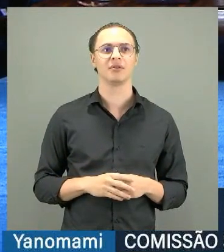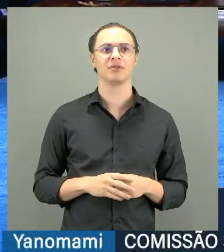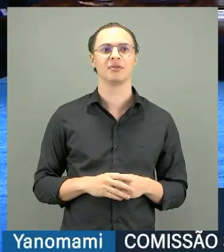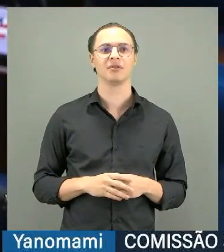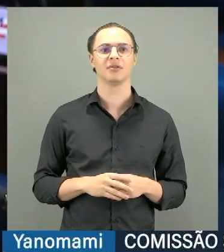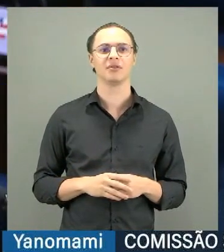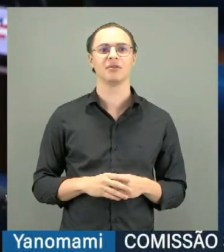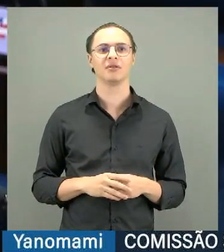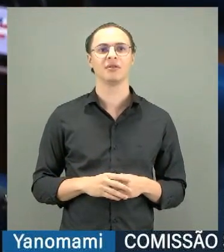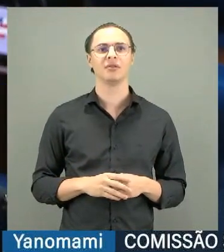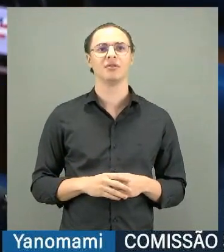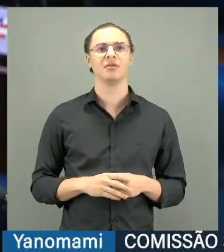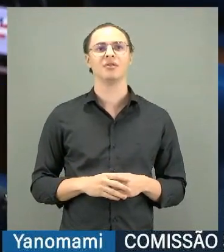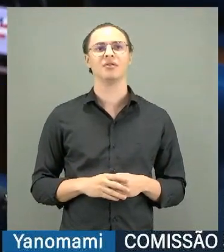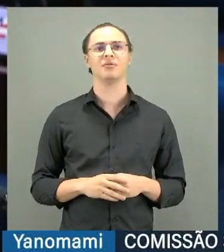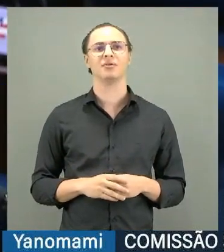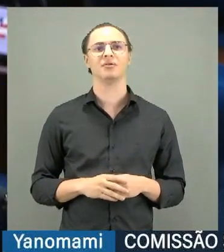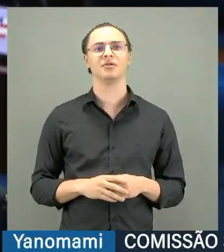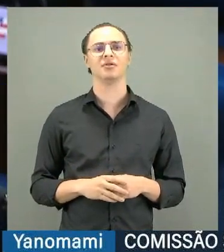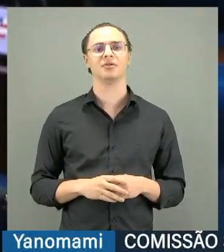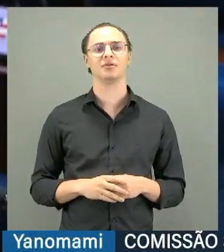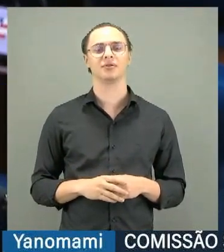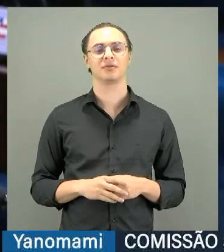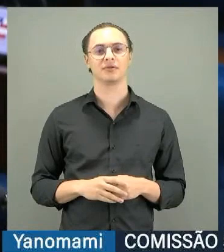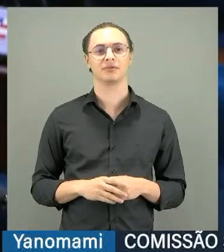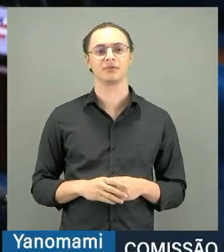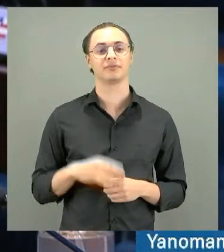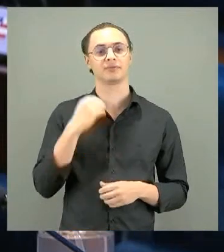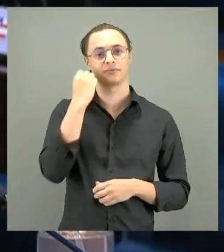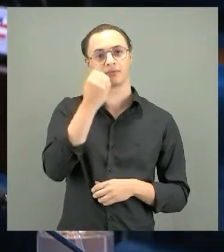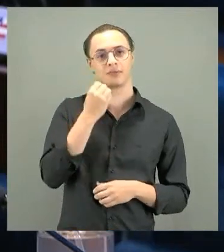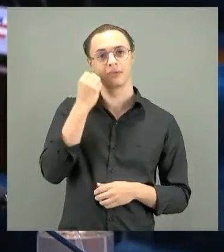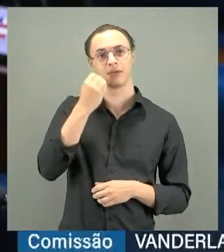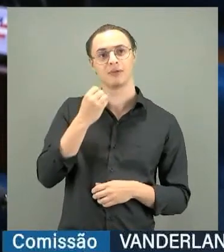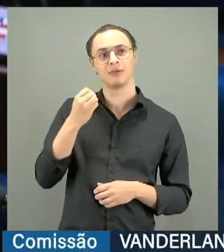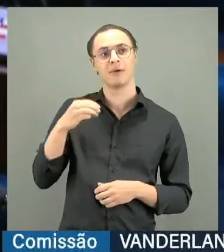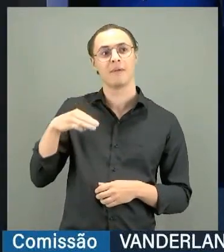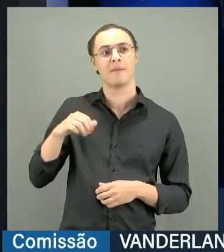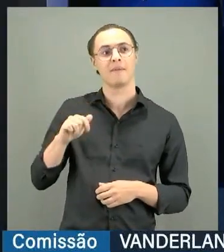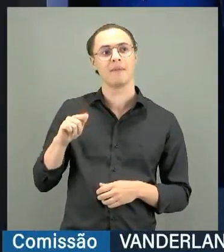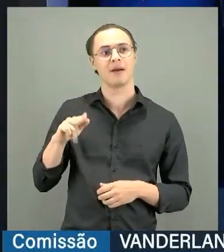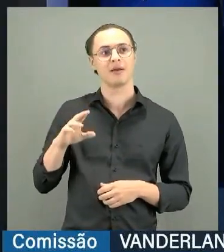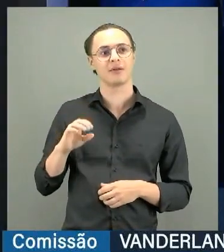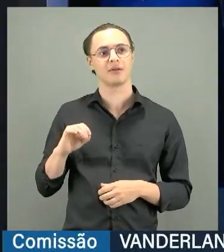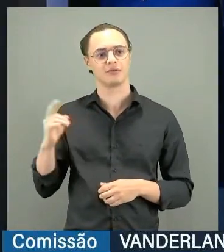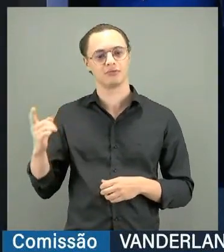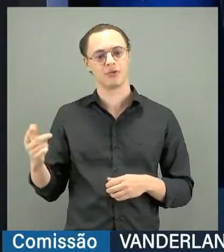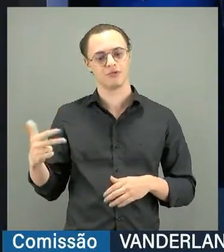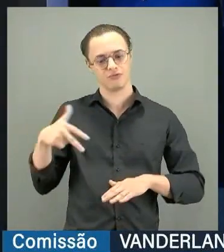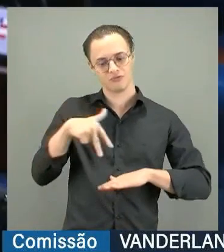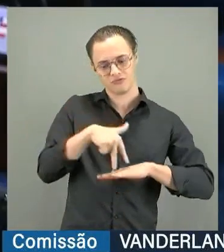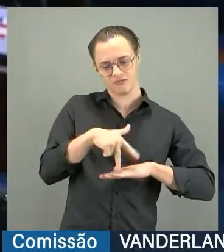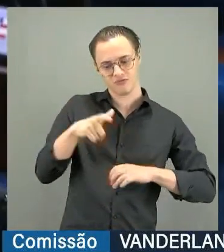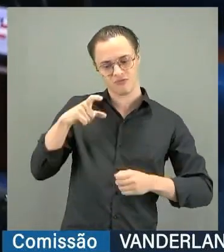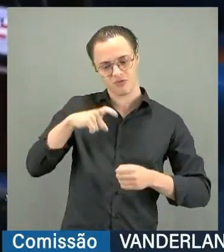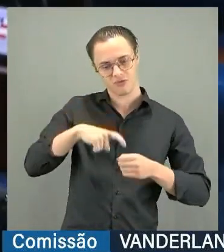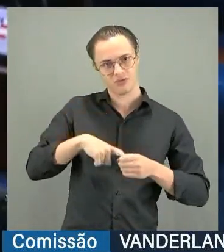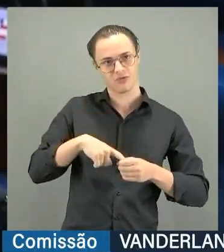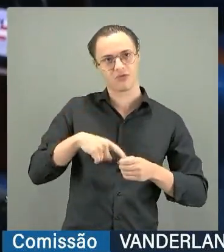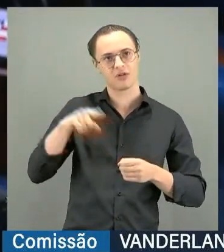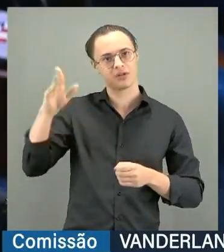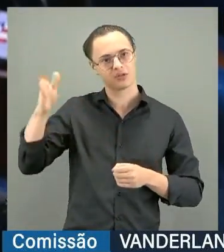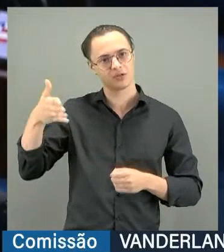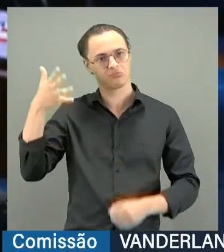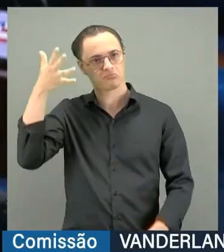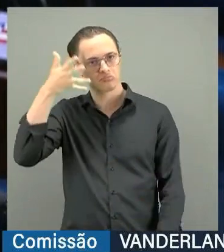Olha depois da volta do senador Magno Malta aqui a esse plenário a primeira vez que eu tô fazendo uma parte a ele ele fez uns dois ou três